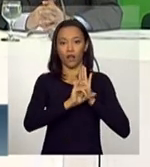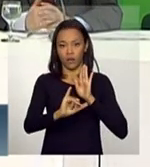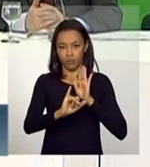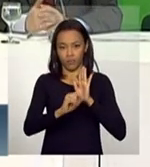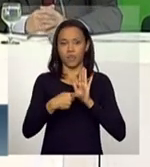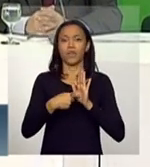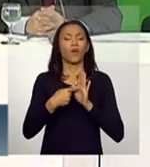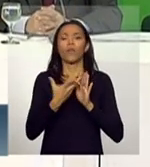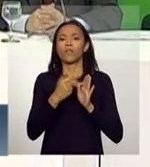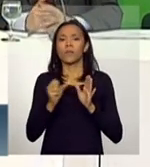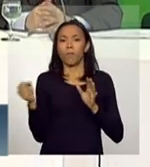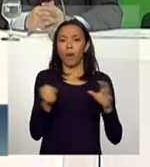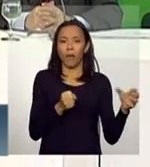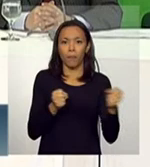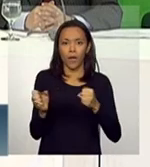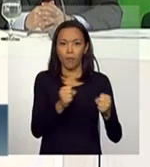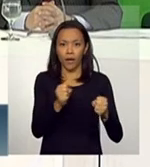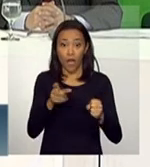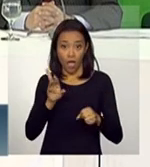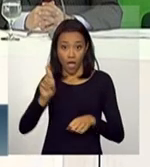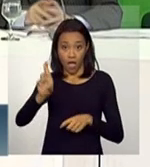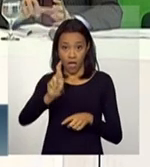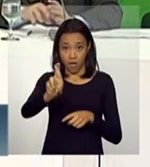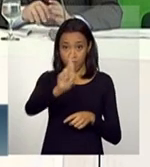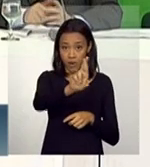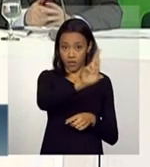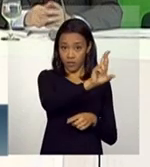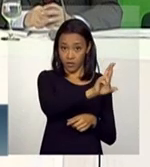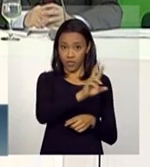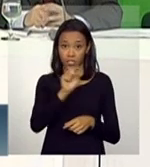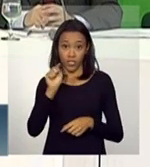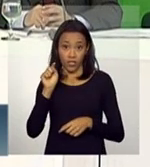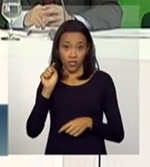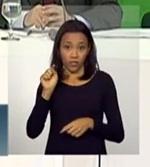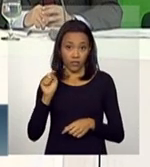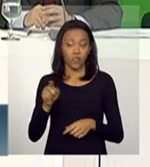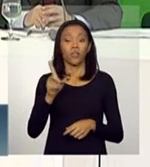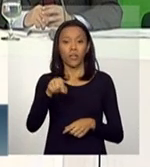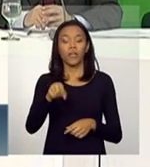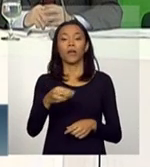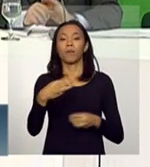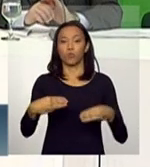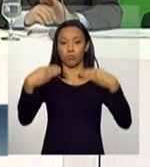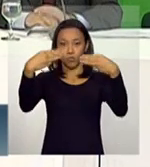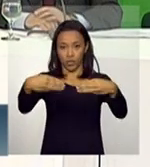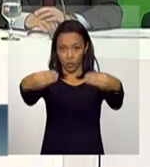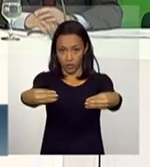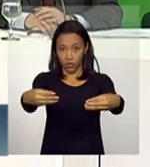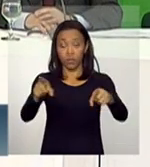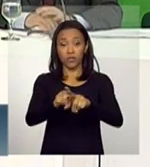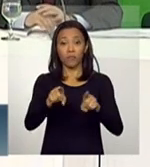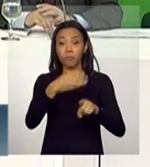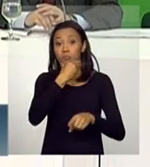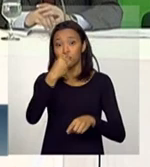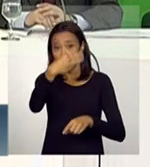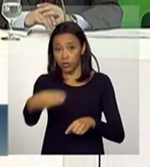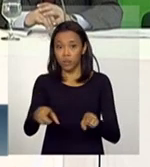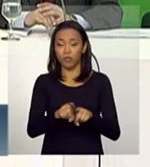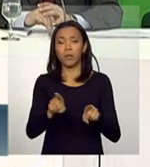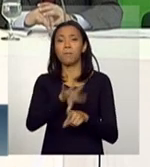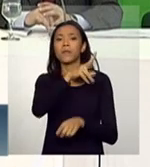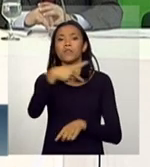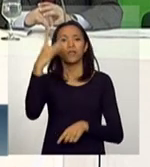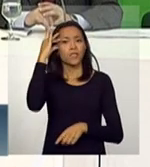será composta por representantes indicados pelo ministro e pelo presidente da República, aprovados